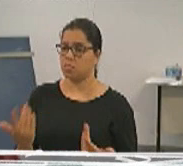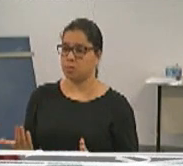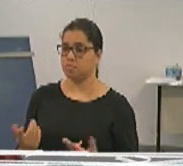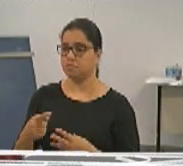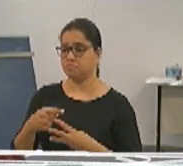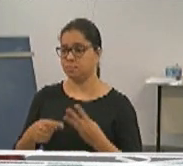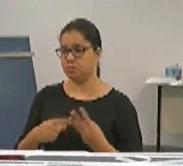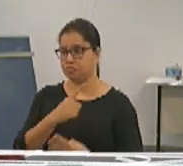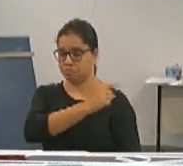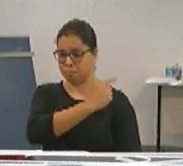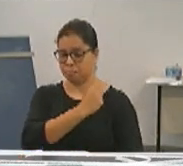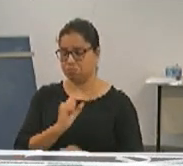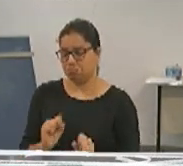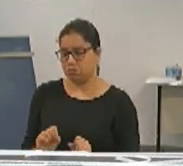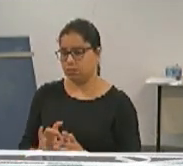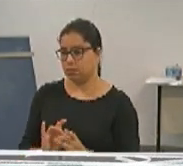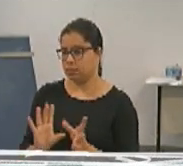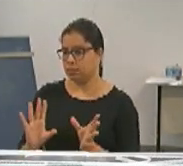a pergunta.